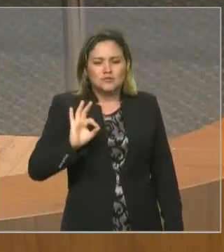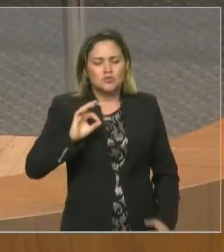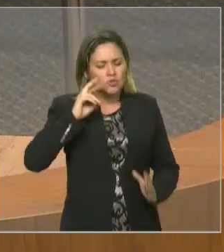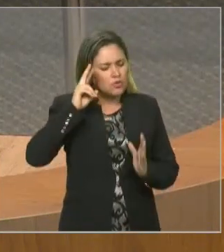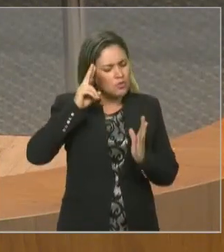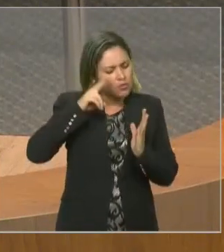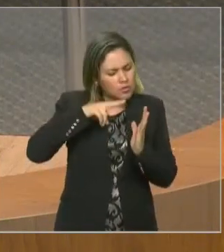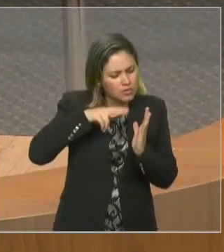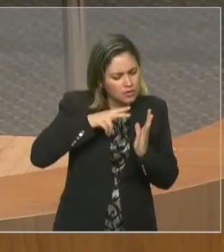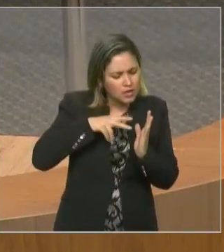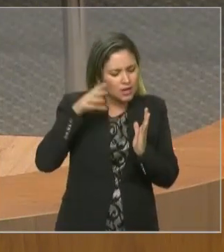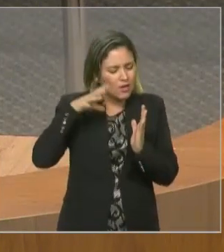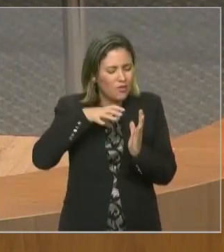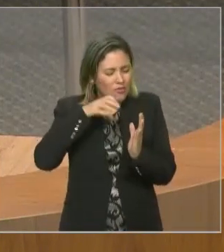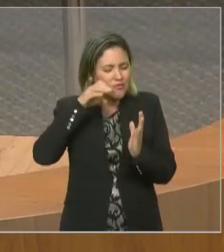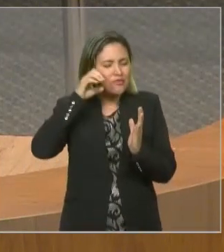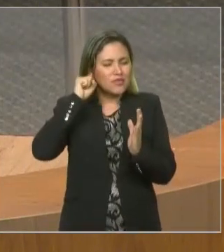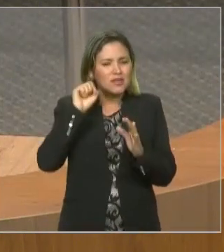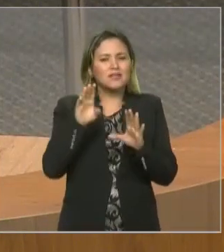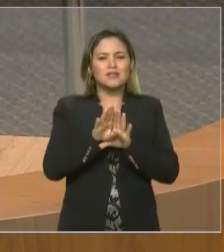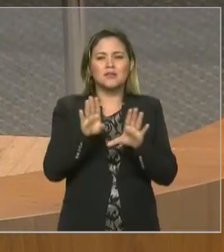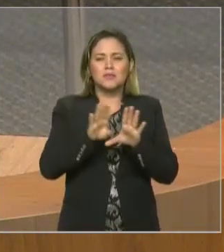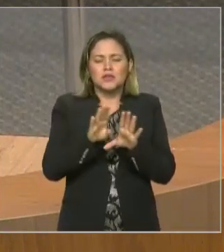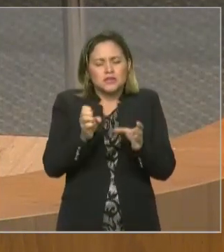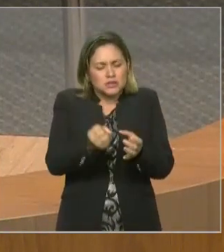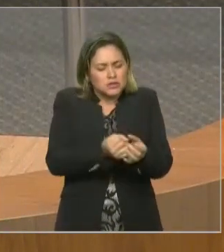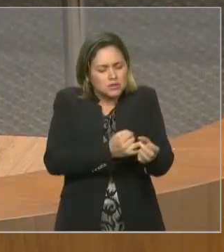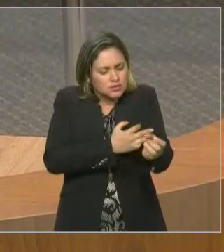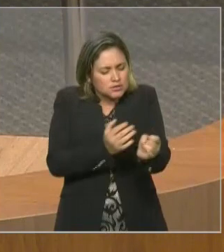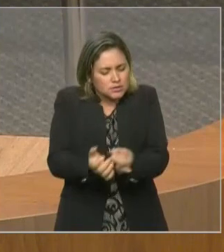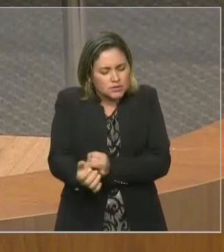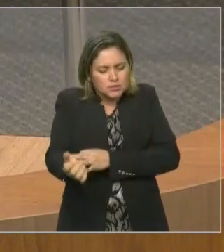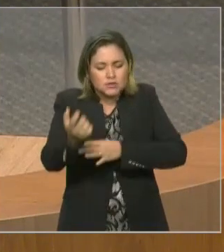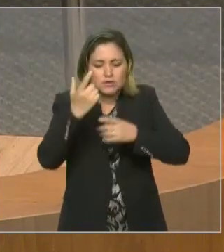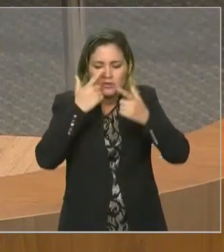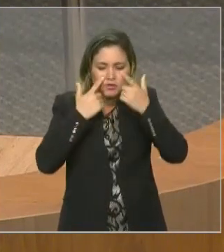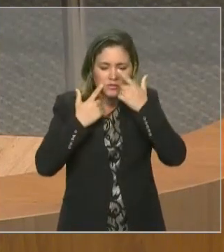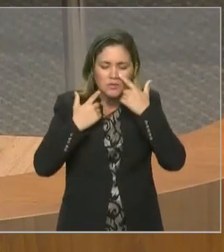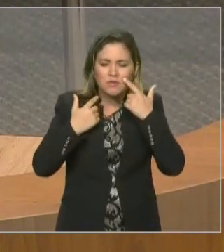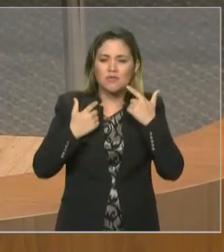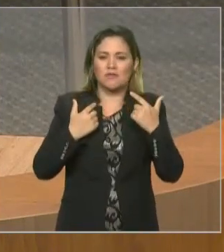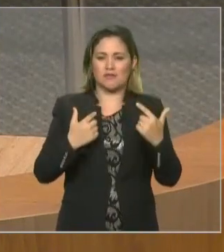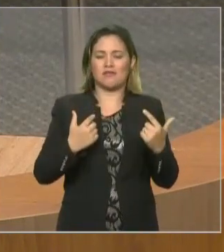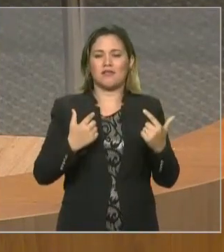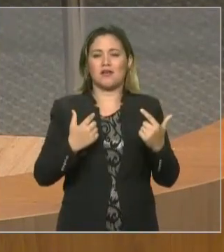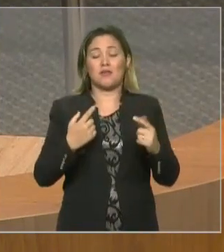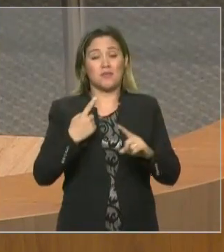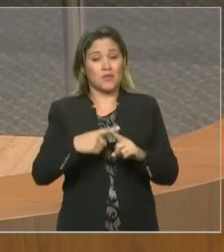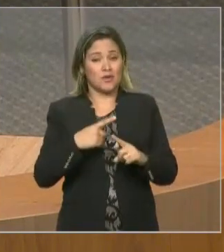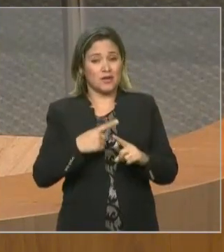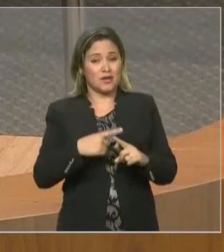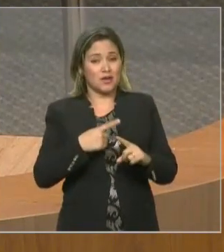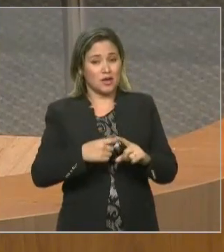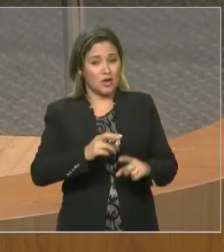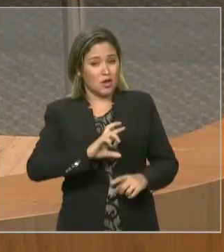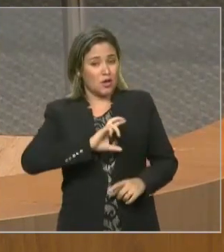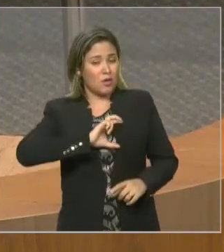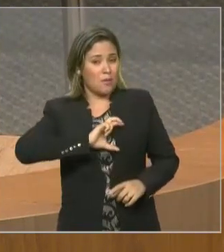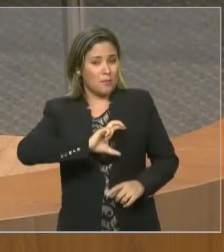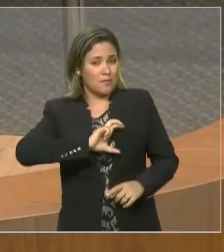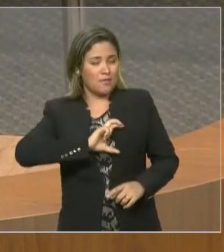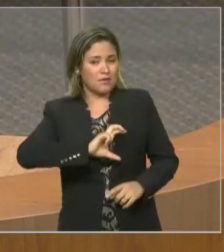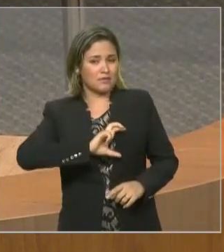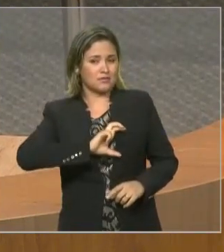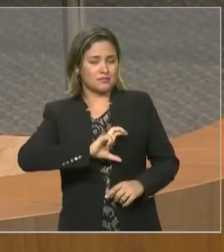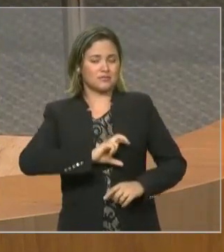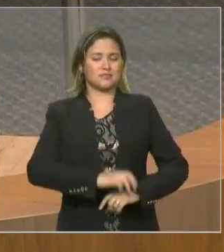chorar, vendo ele expressar o romantismo naqueles versos épicos. O que